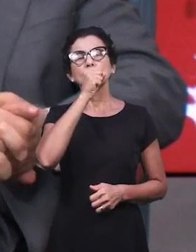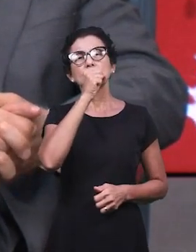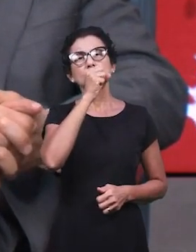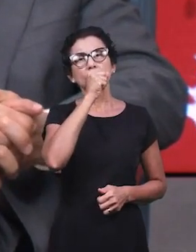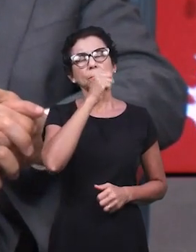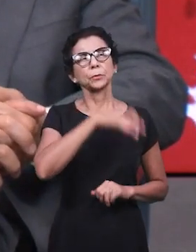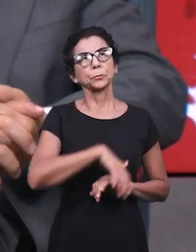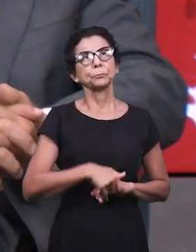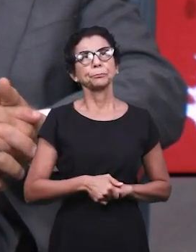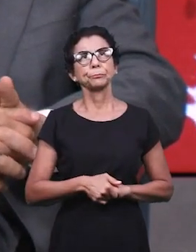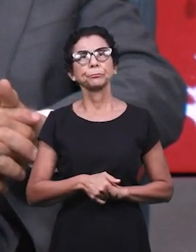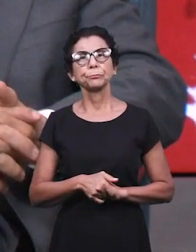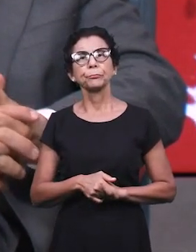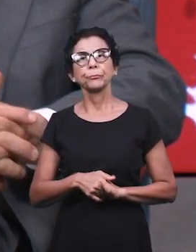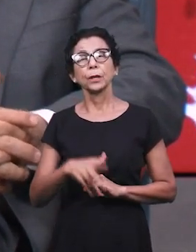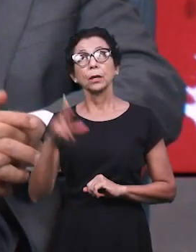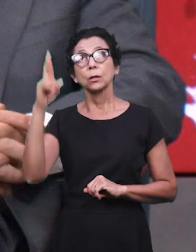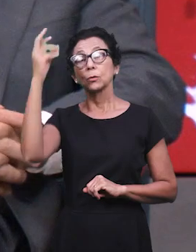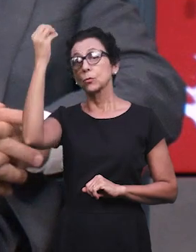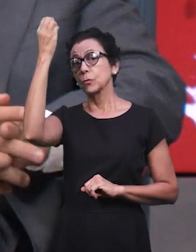e o Senhor deu uma revelação